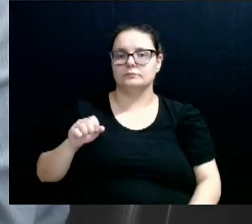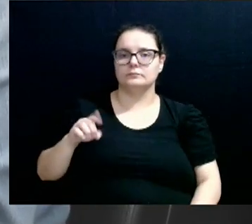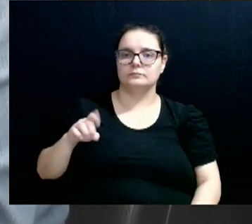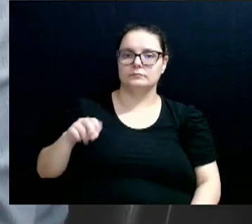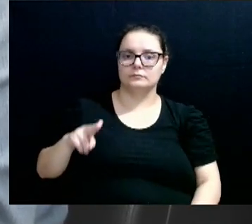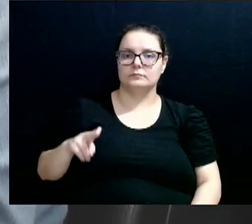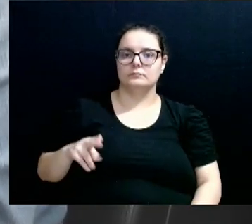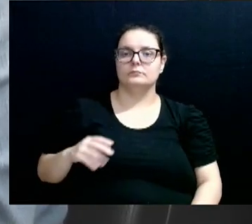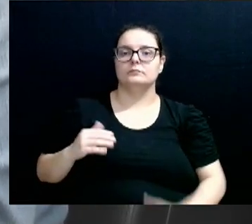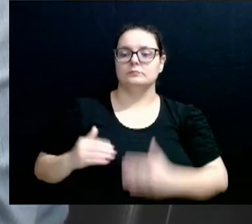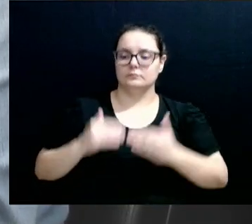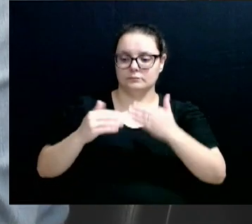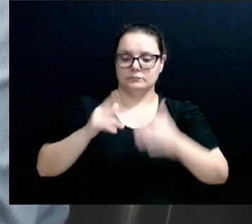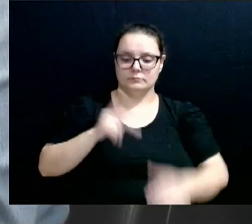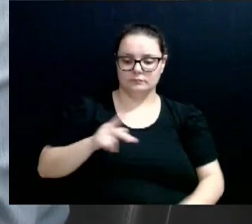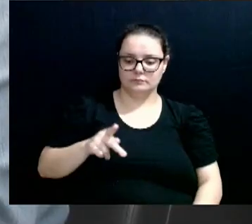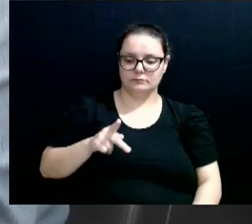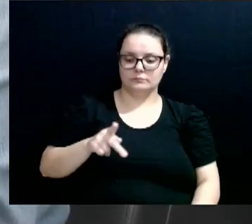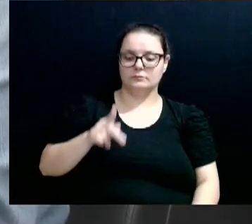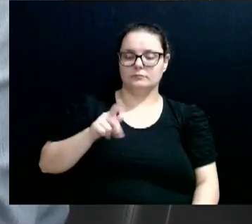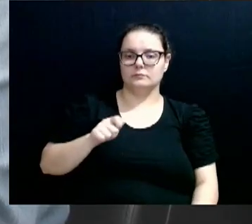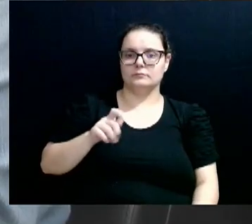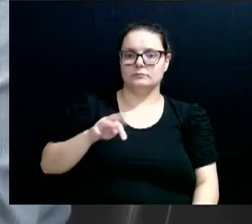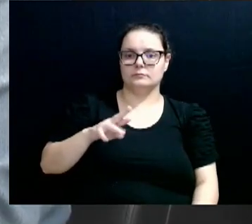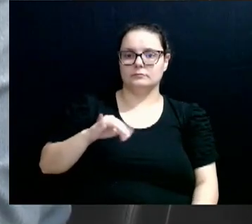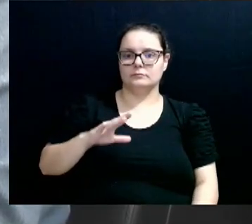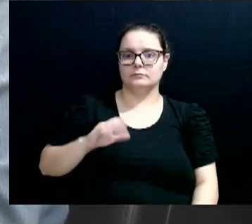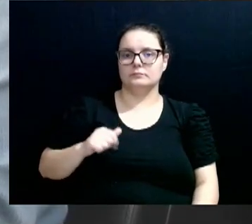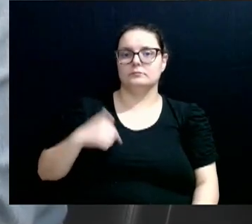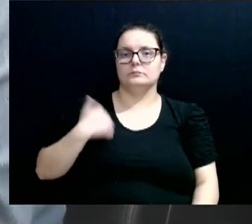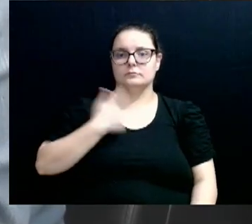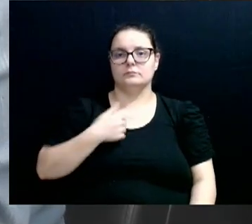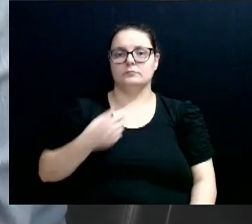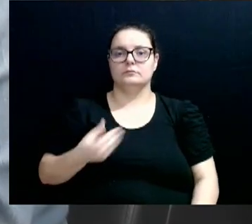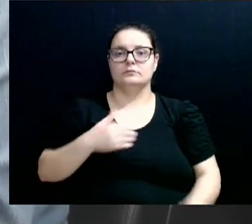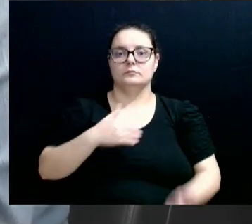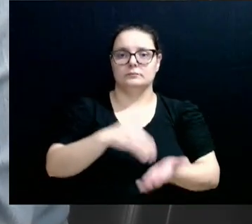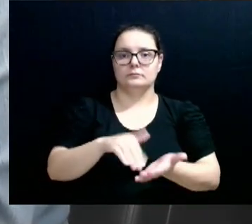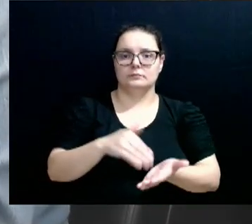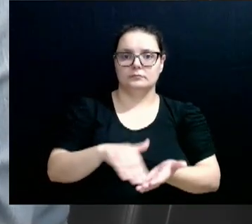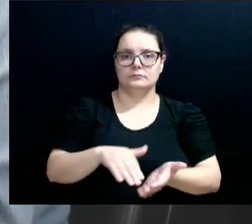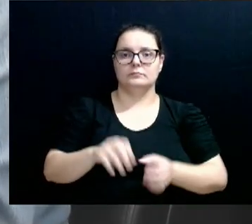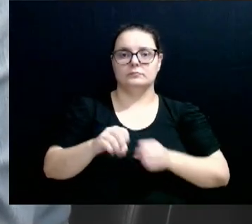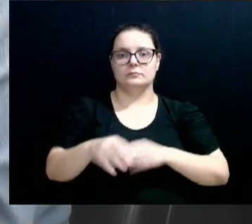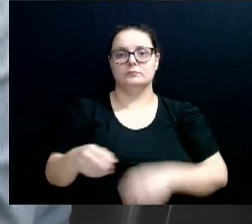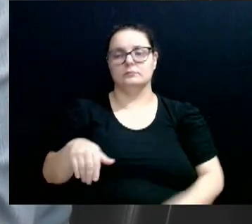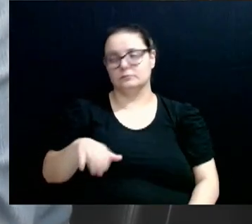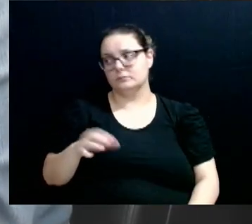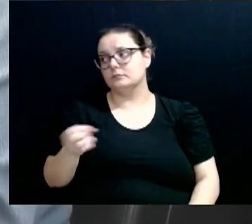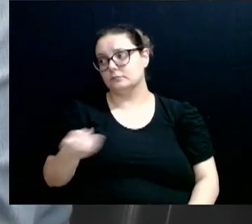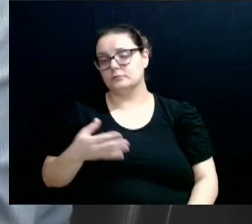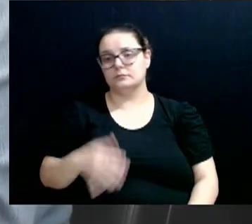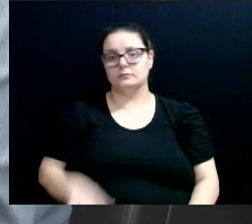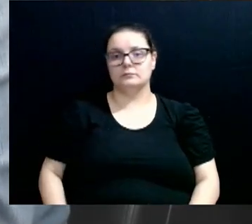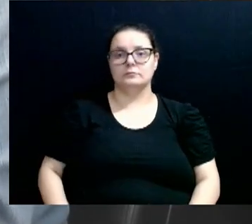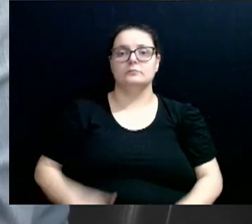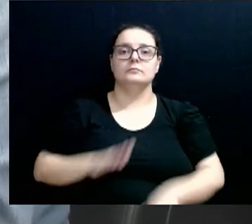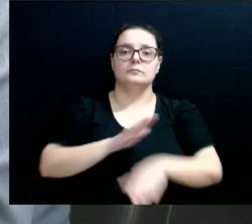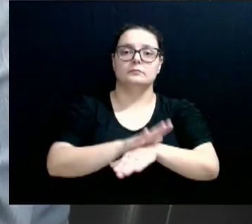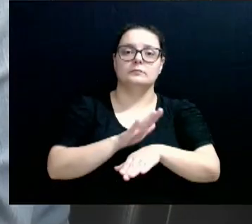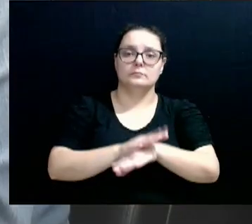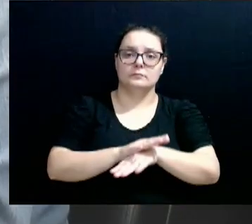Patrícia, que é nossa nova secretária de Educação, né, a mais recente, de assessorar muito nas